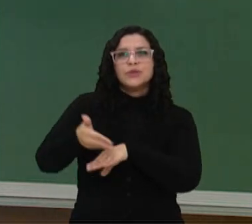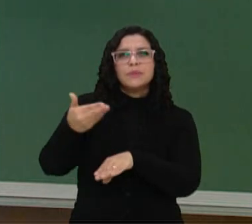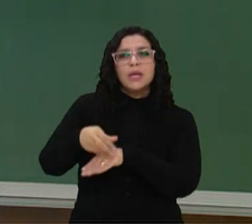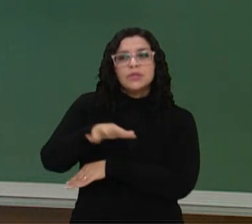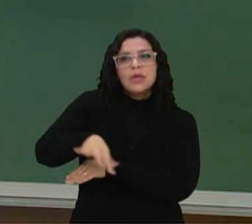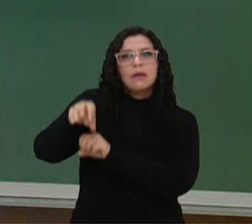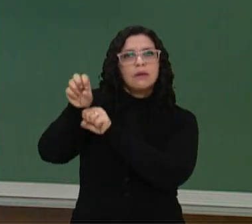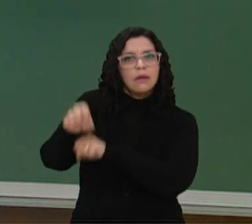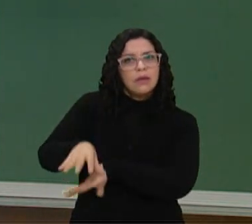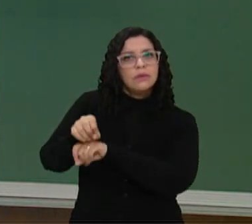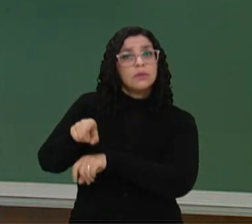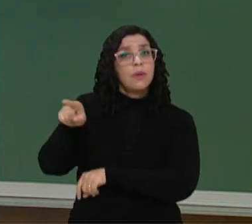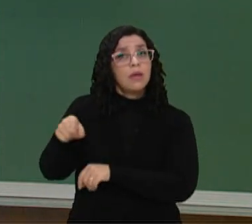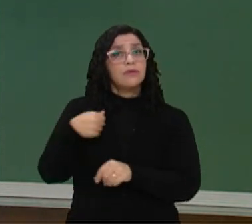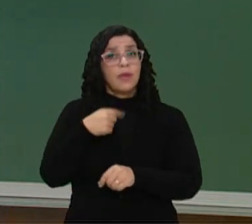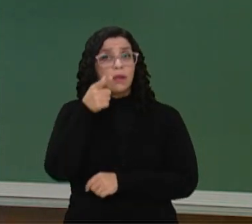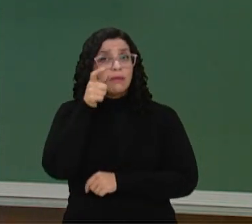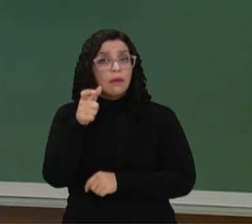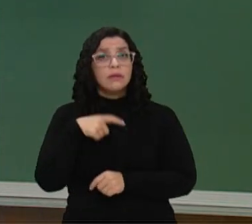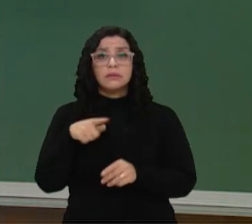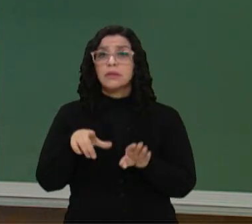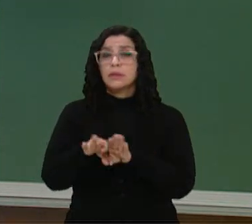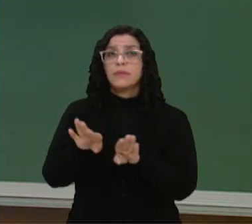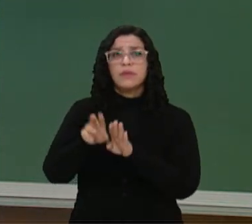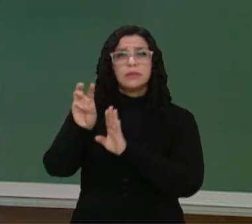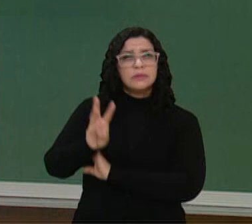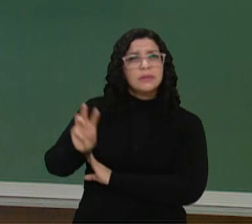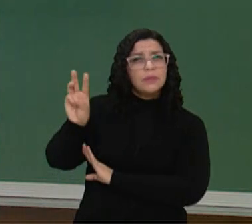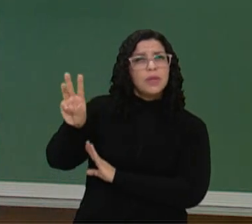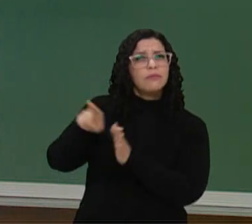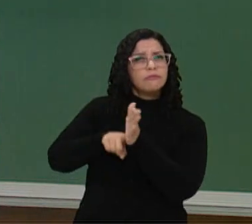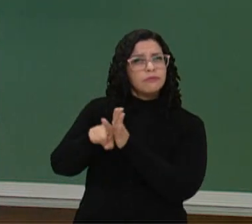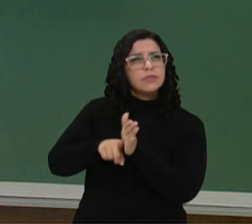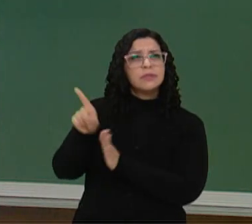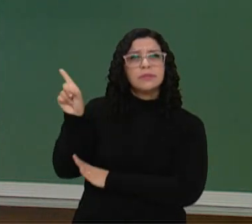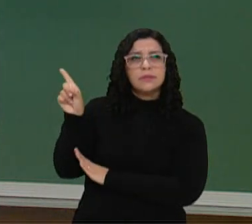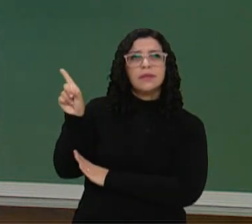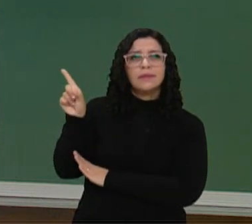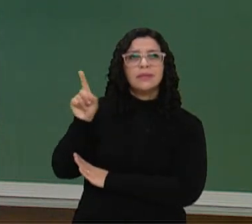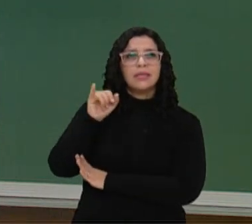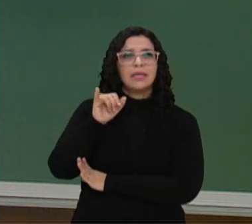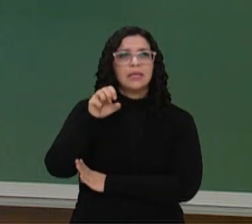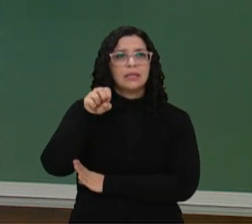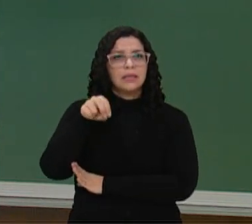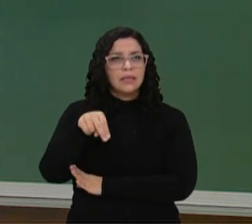educação. Isso mesmo, se você tiver interesse, você pode acessar o site dessa